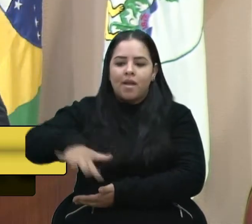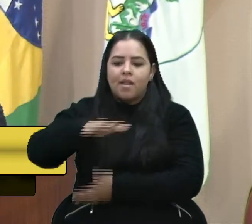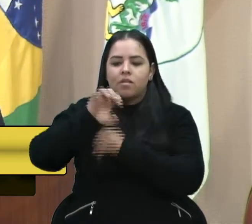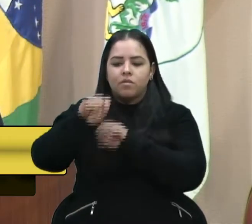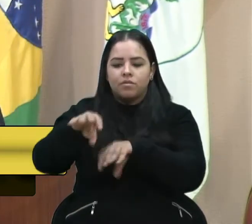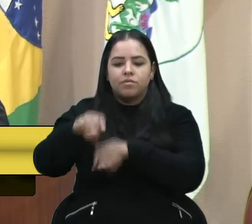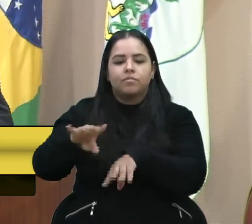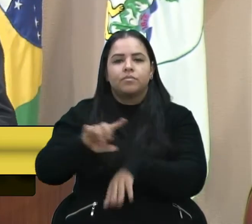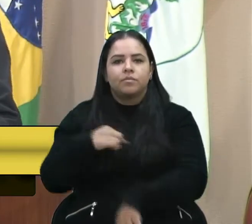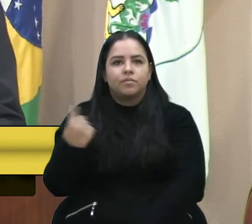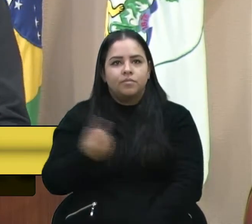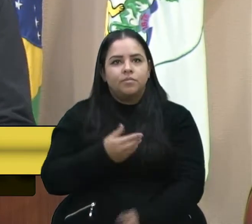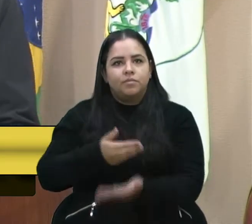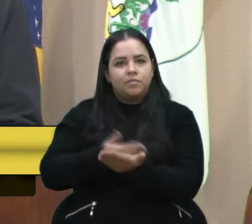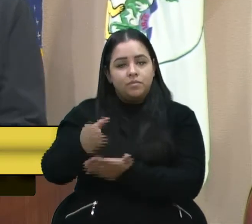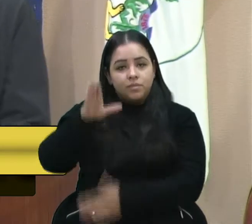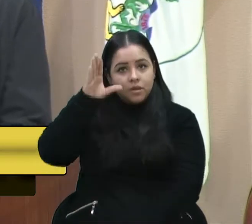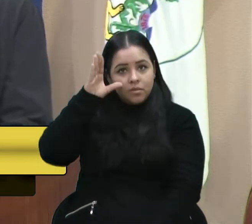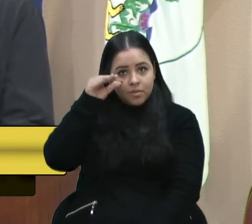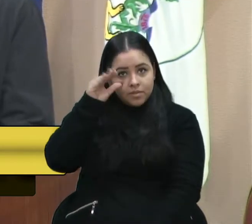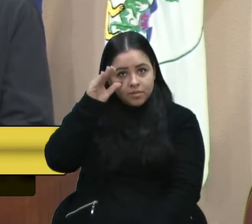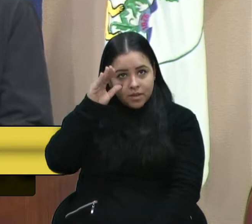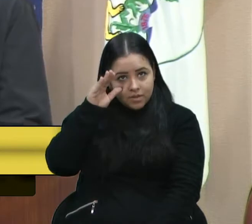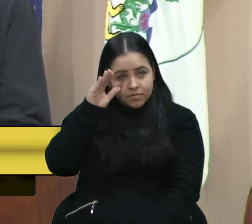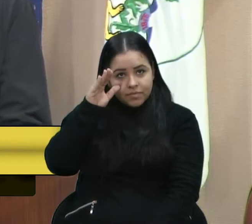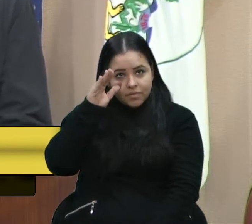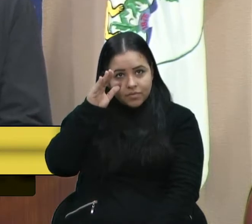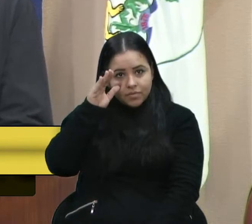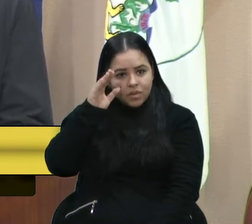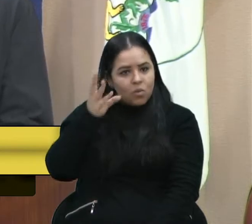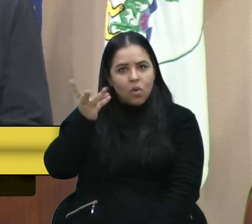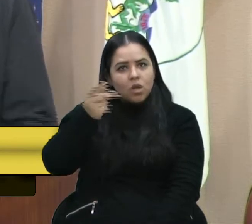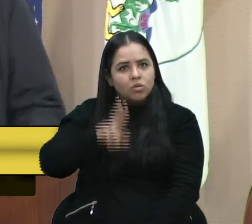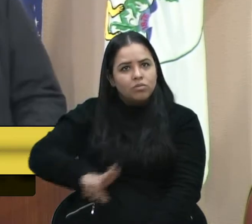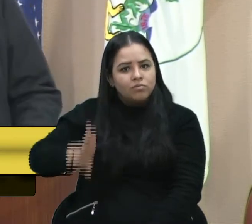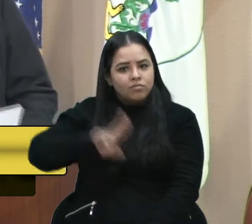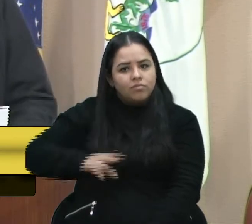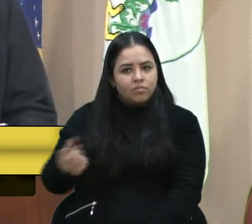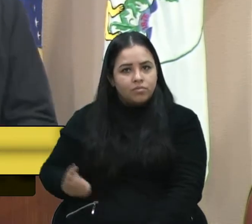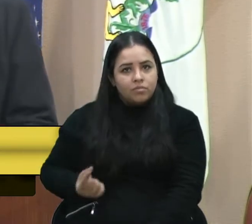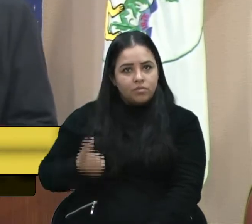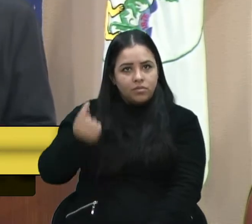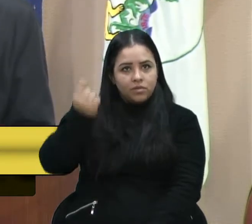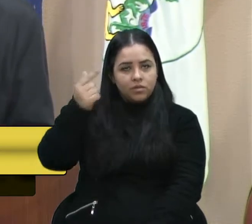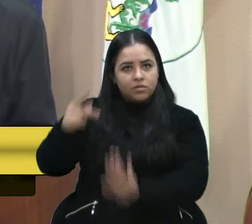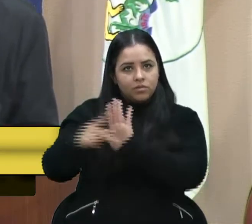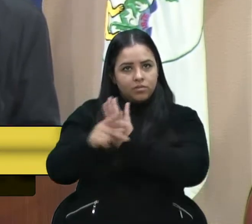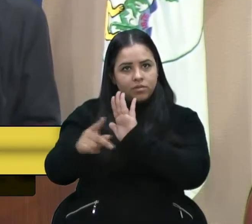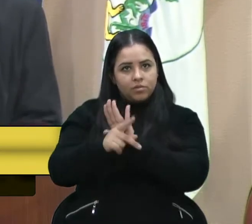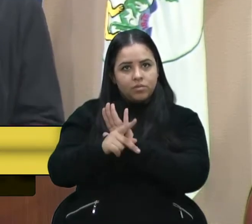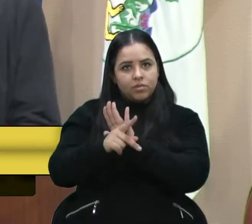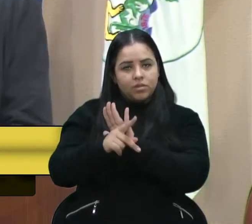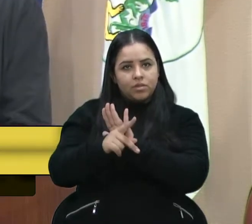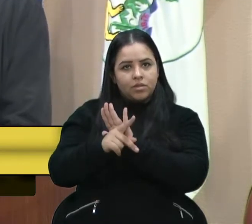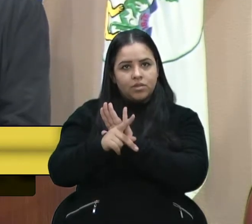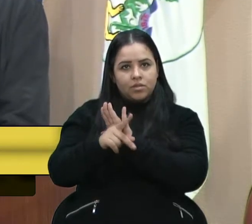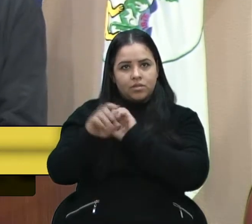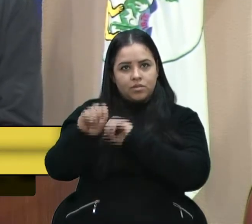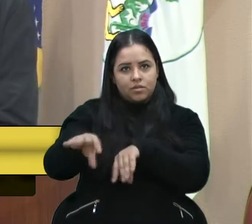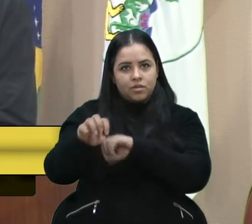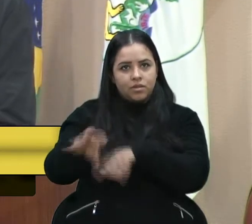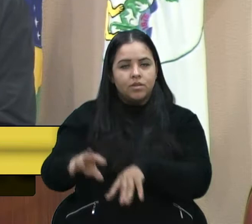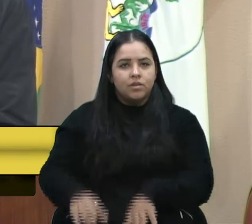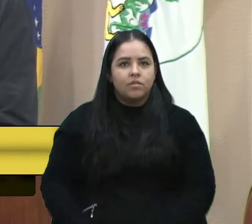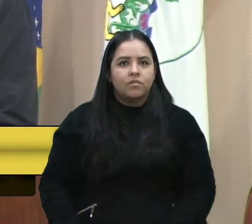começa a observar os números de quanto é gasto na educação, pode passar o slide, Túlio. A